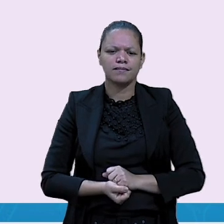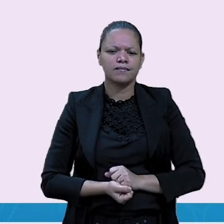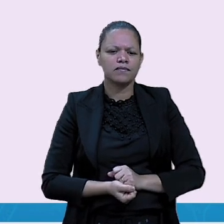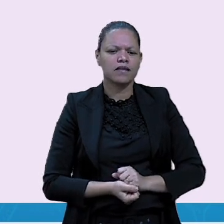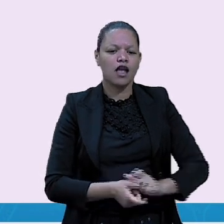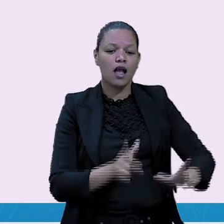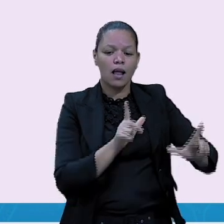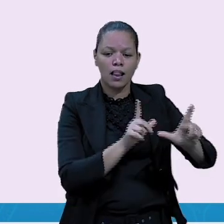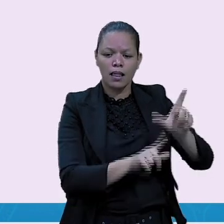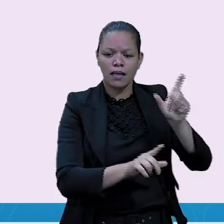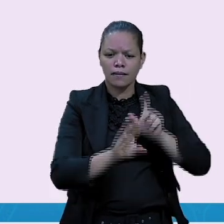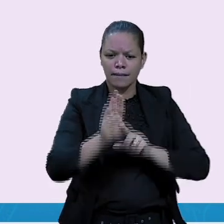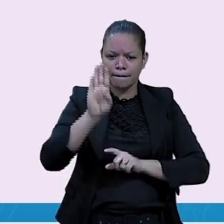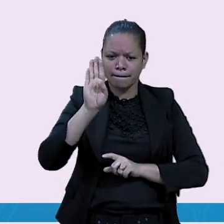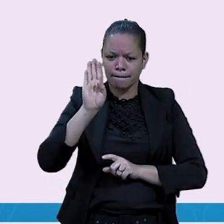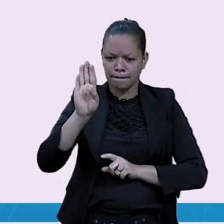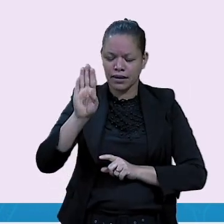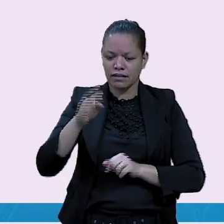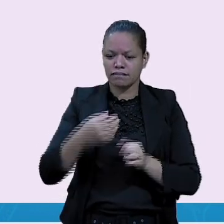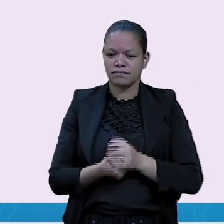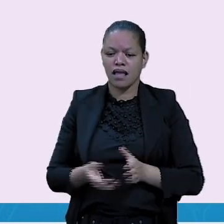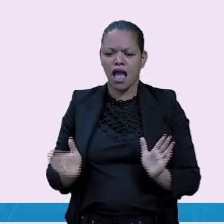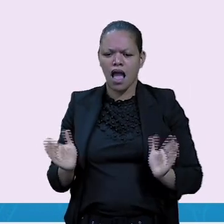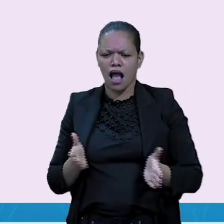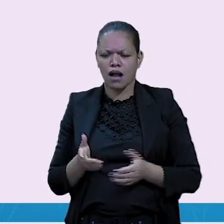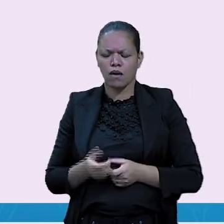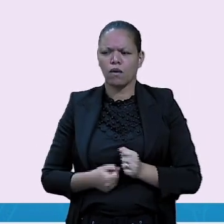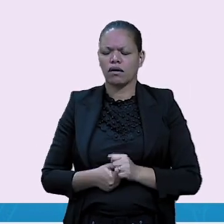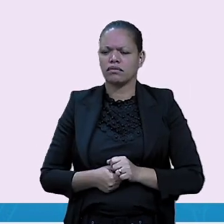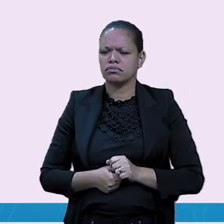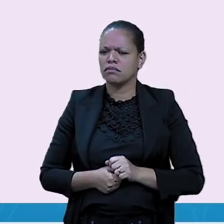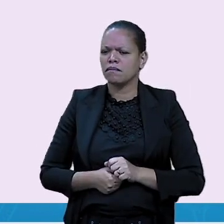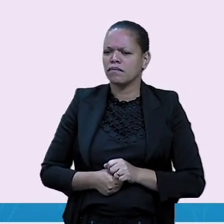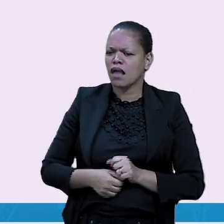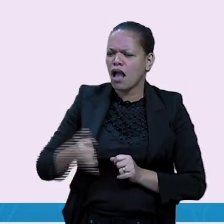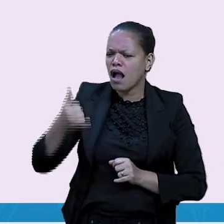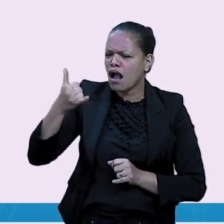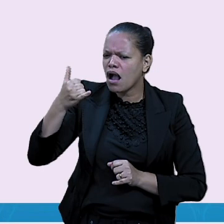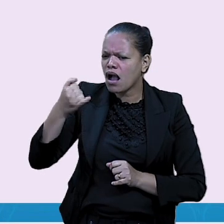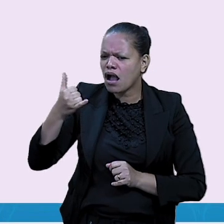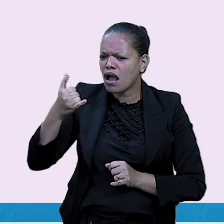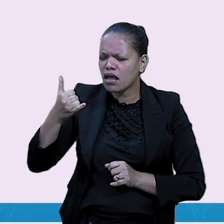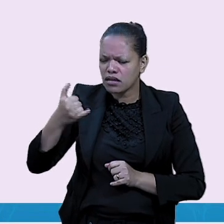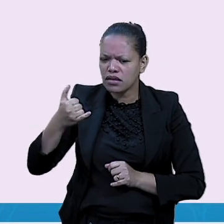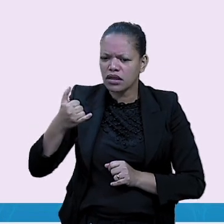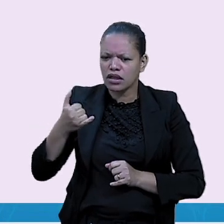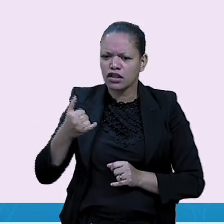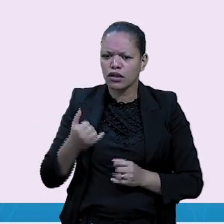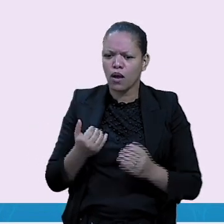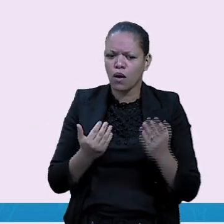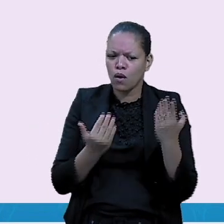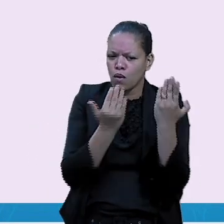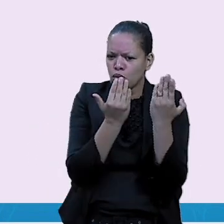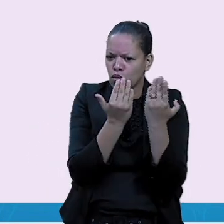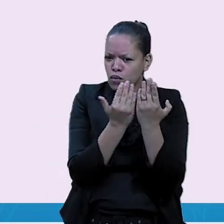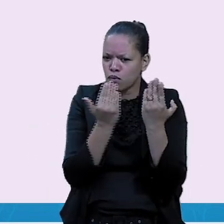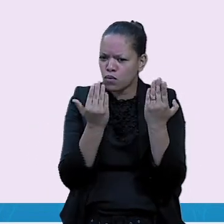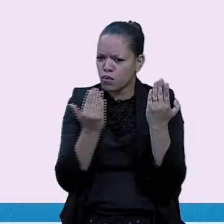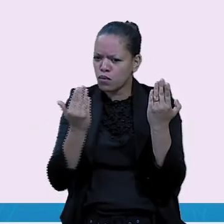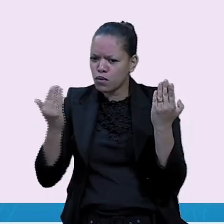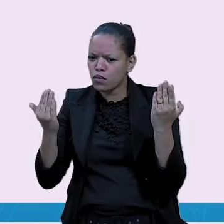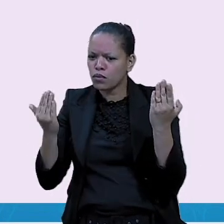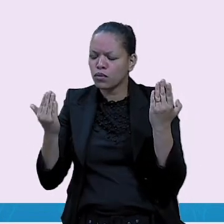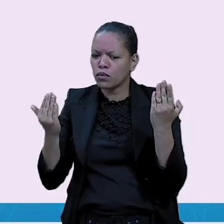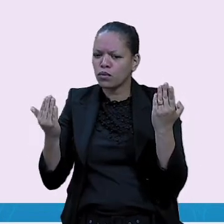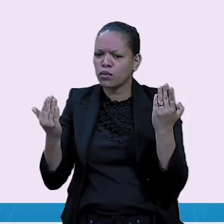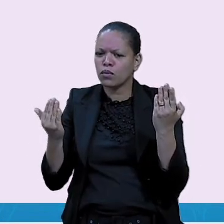enfileirado 4 canetas, quantos centímetros teríamos? Escreva por extenso. O que